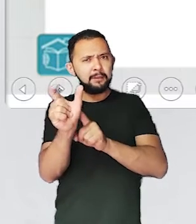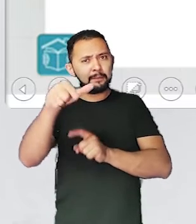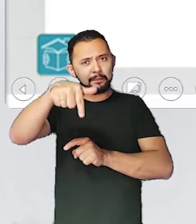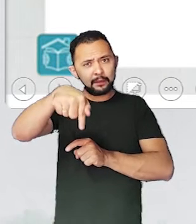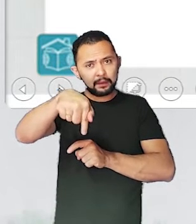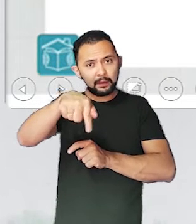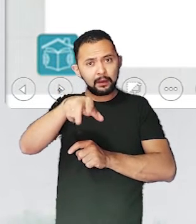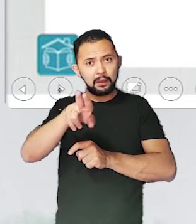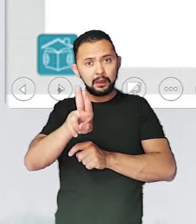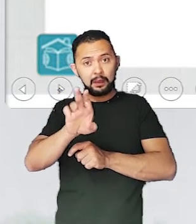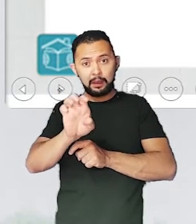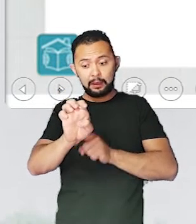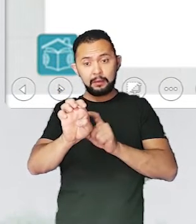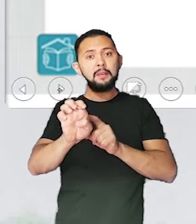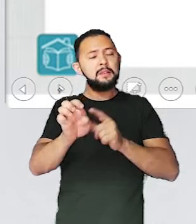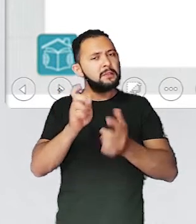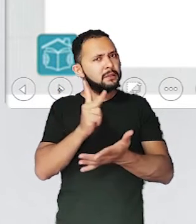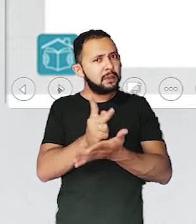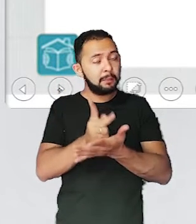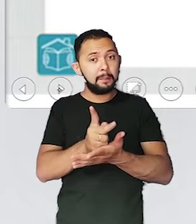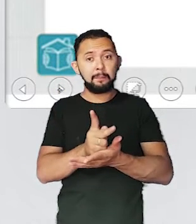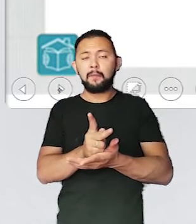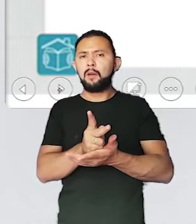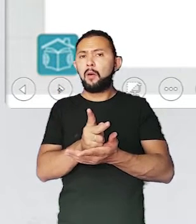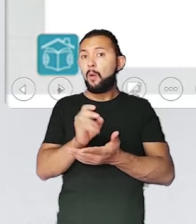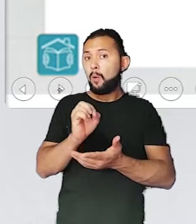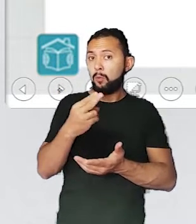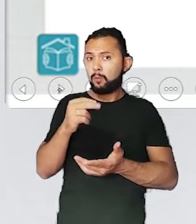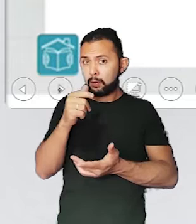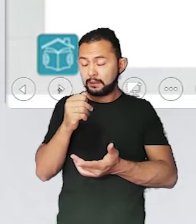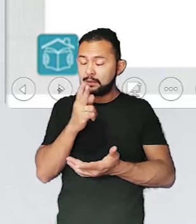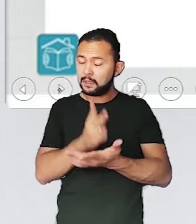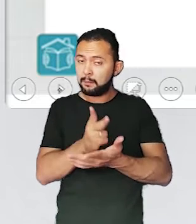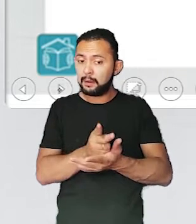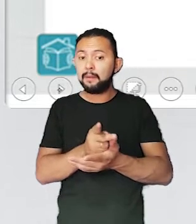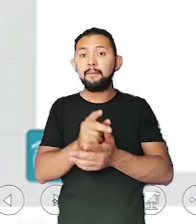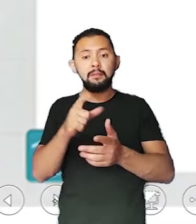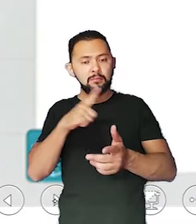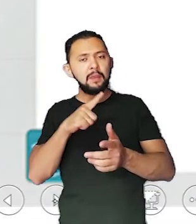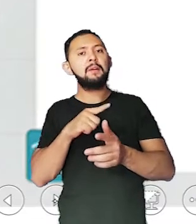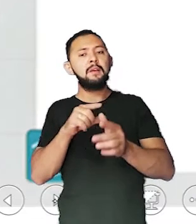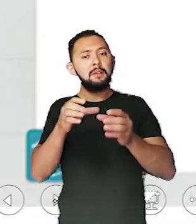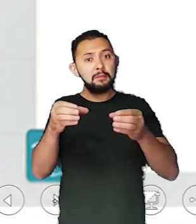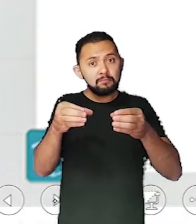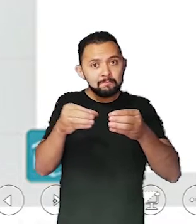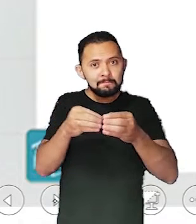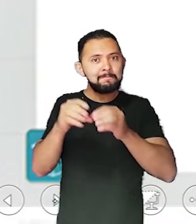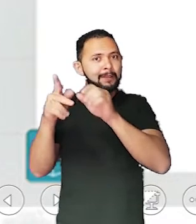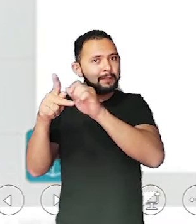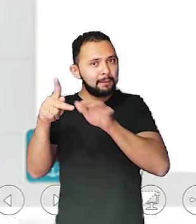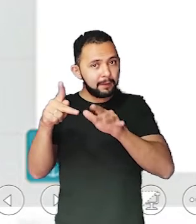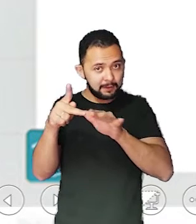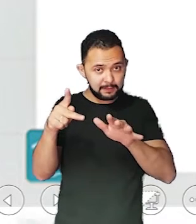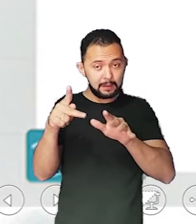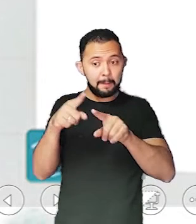e aí que a gente vai classificar ele depois. Mas vamos ficar preocupados mais com ele agora, né? Veja só, a estrutura ela permanece